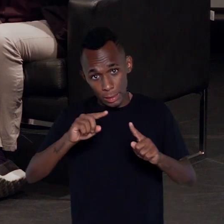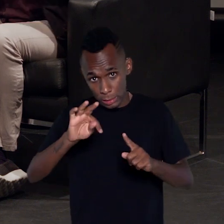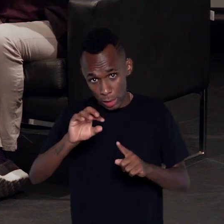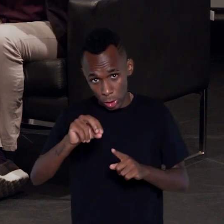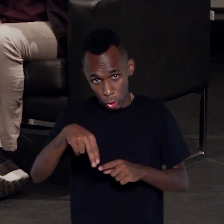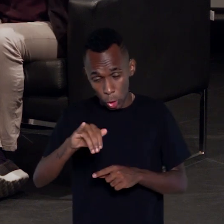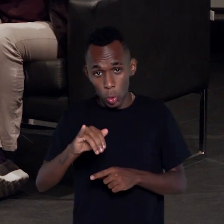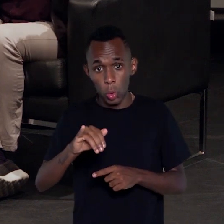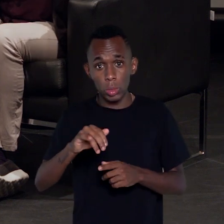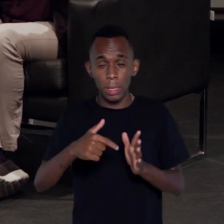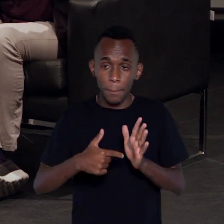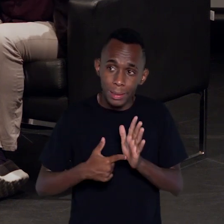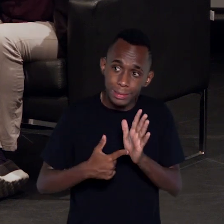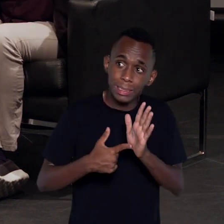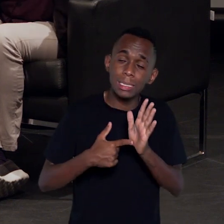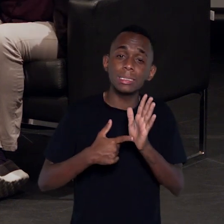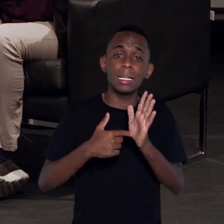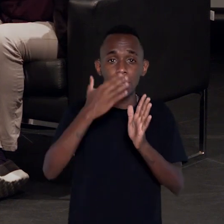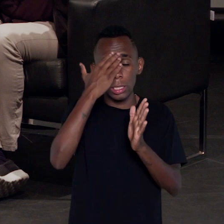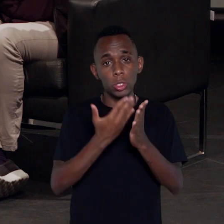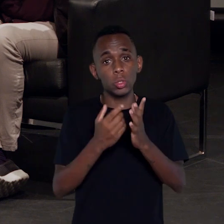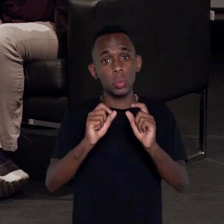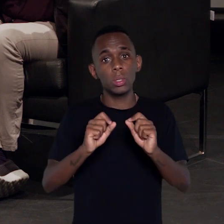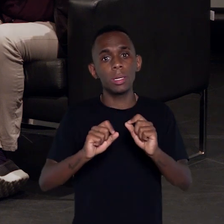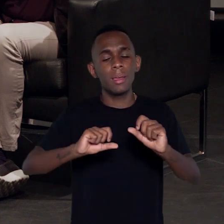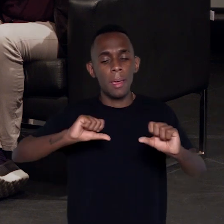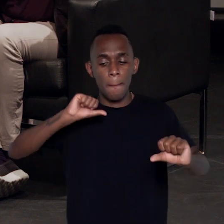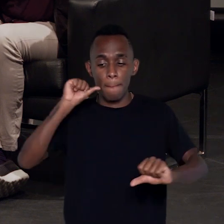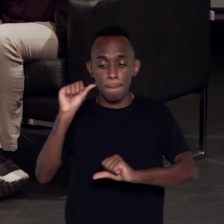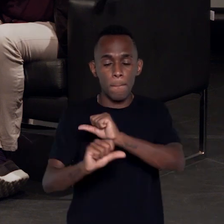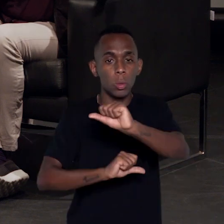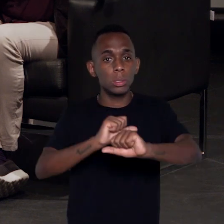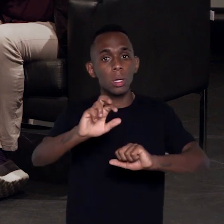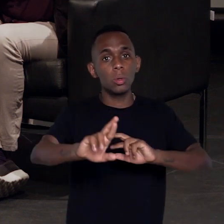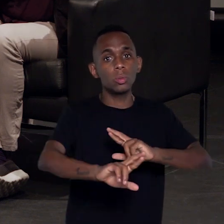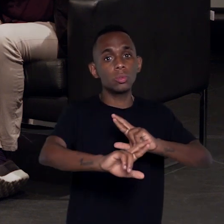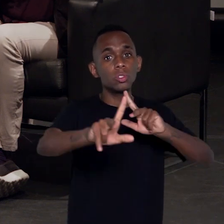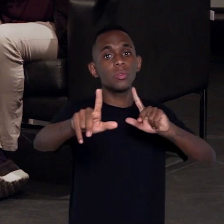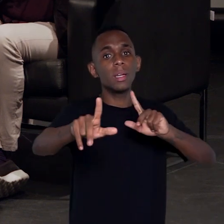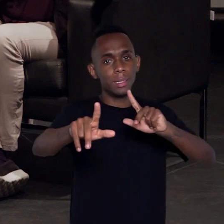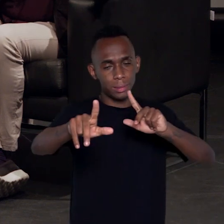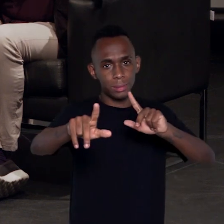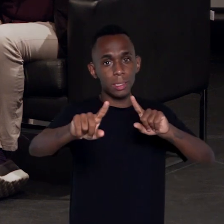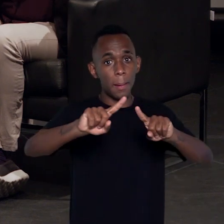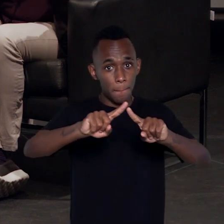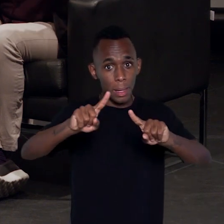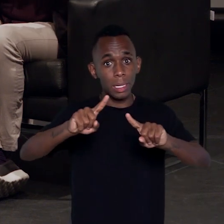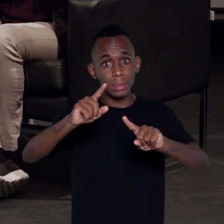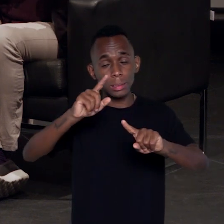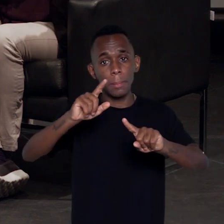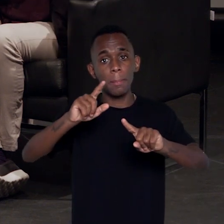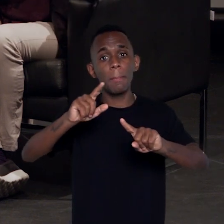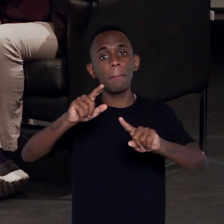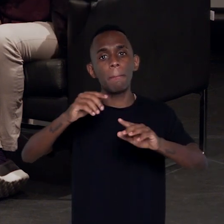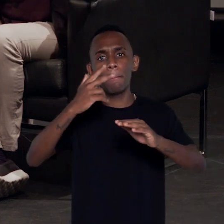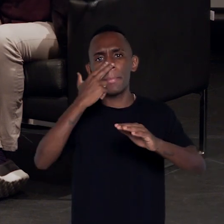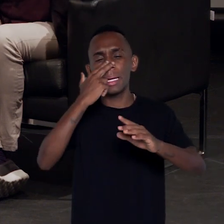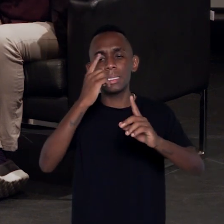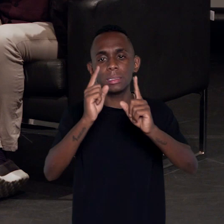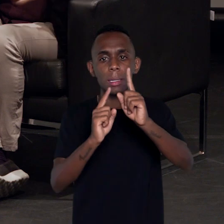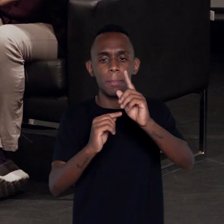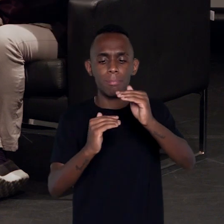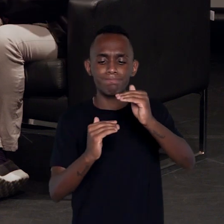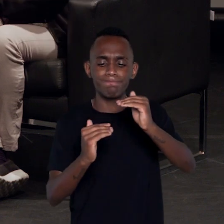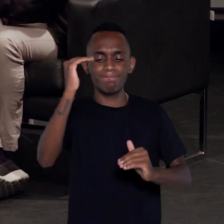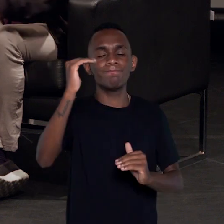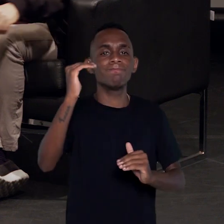Morrison fala é justamente transformar o diferente no outro para subjugá-lo, para torná-lo subalterno.